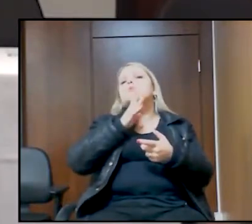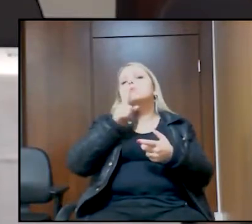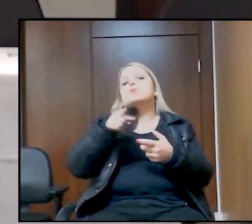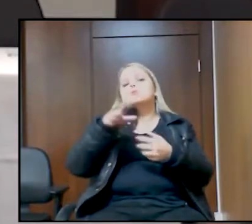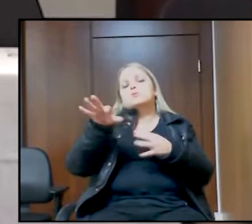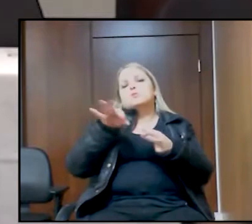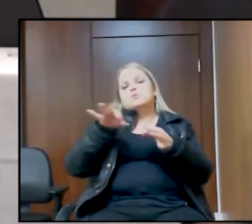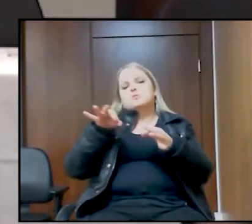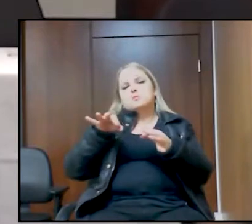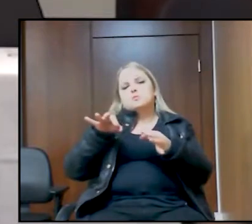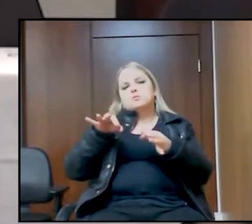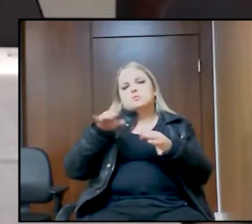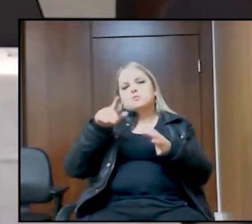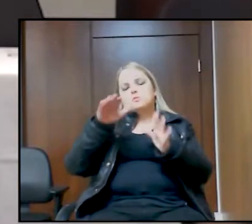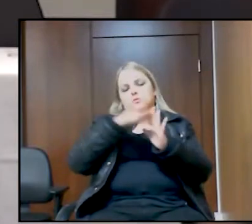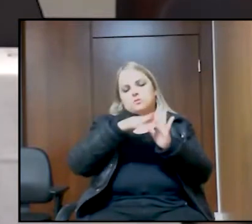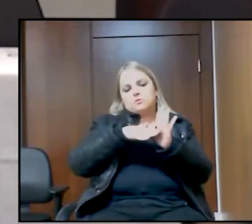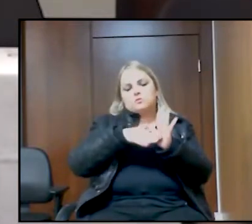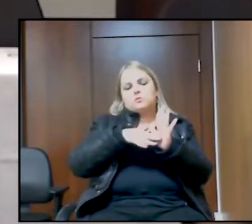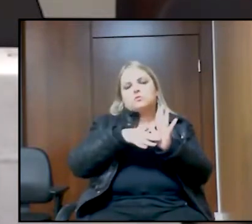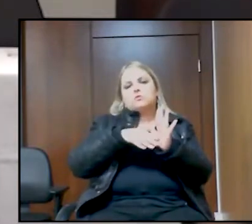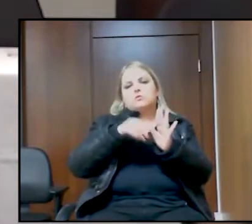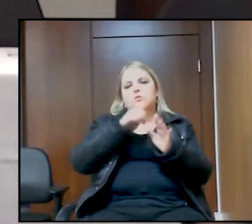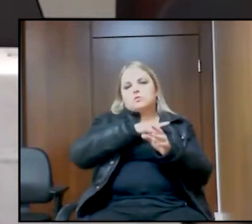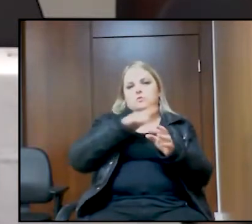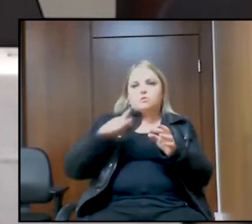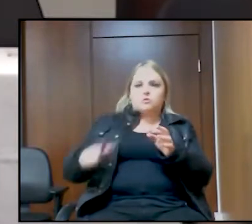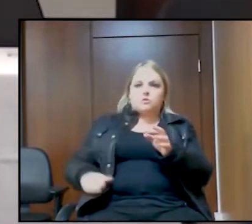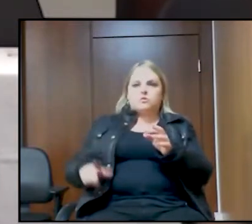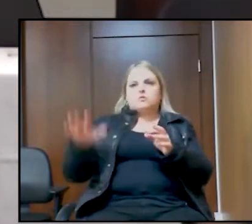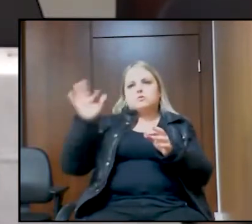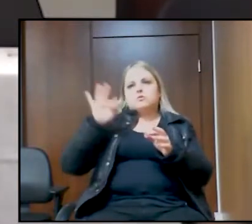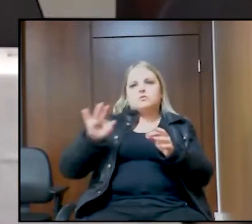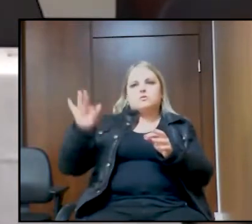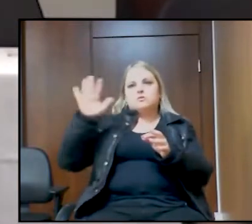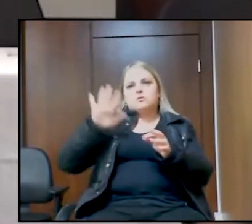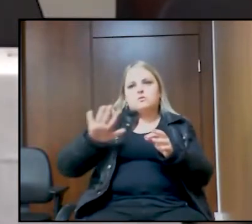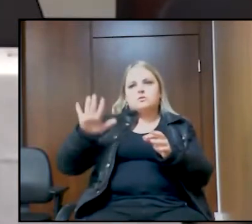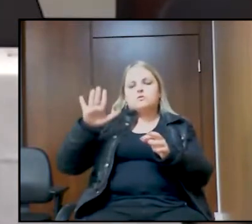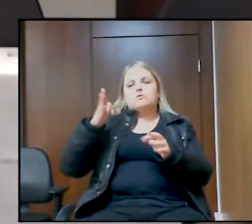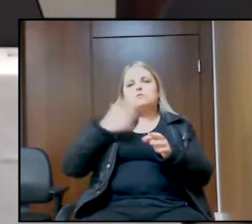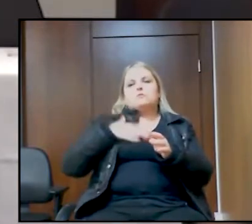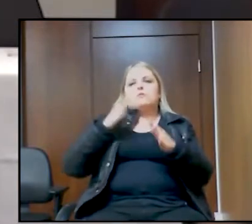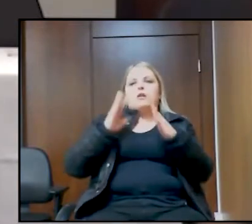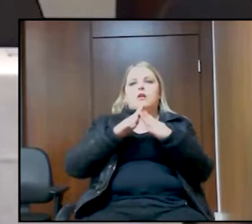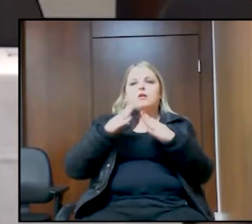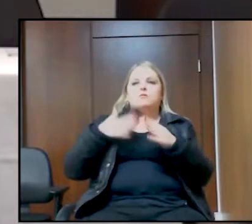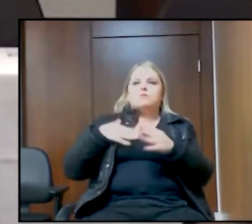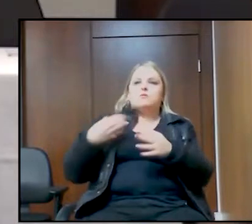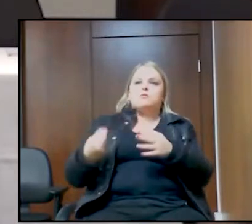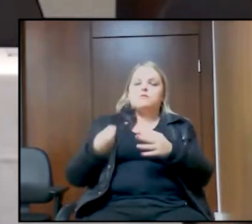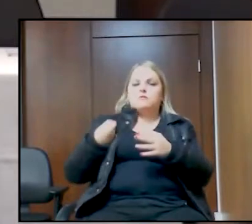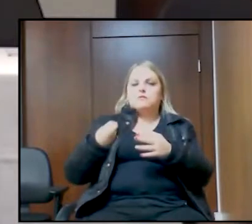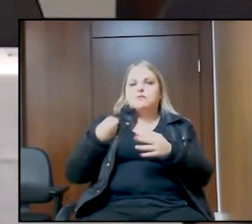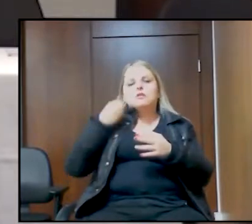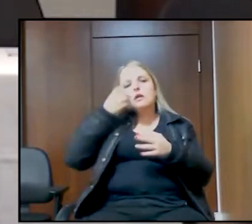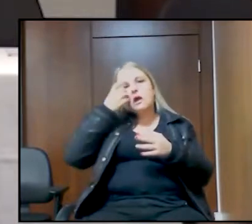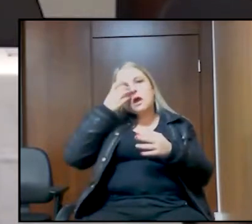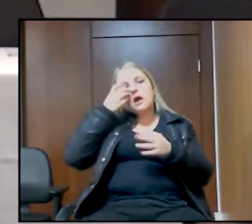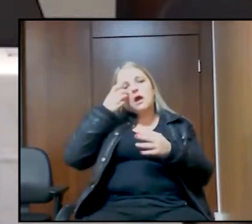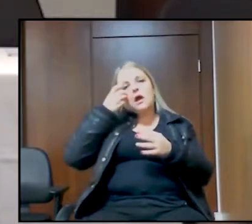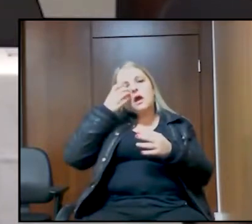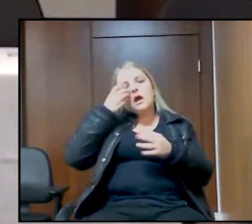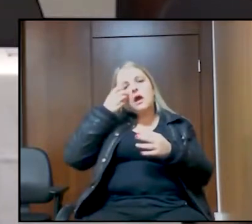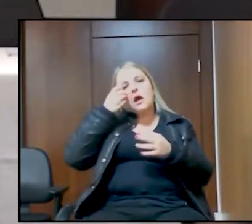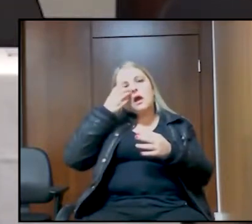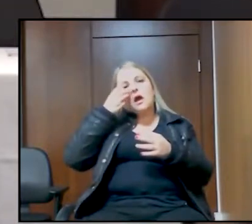programa do governo federal, não sei se já é extinto, do Minha Casa Minha Vida, mas nesse